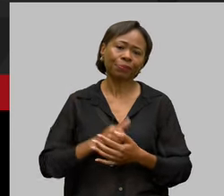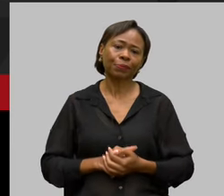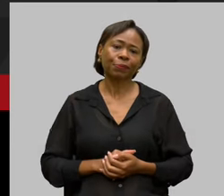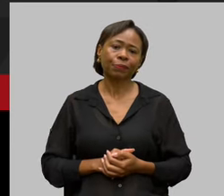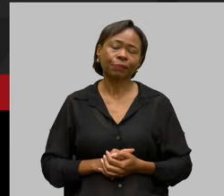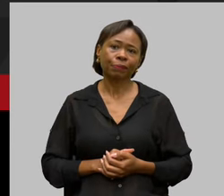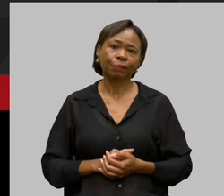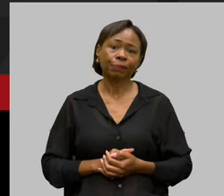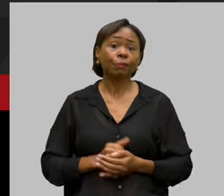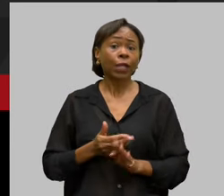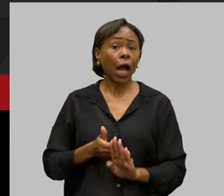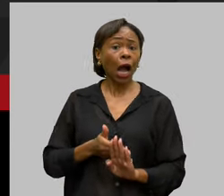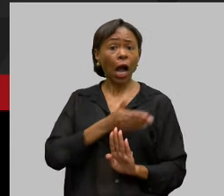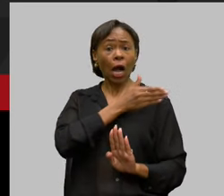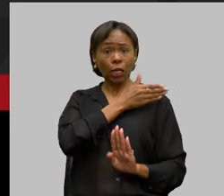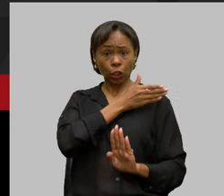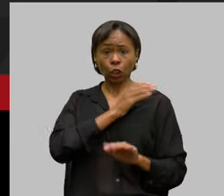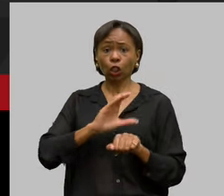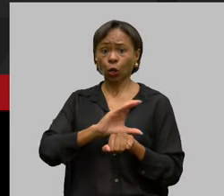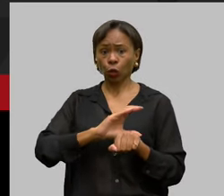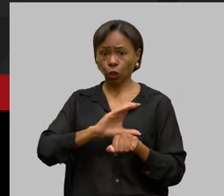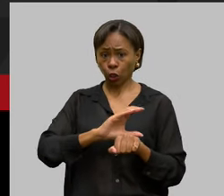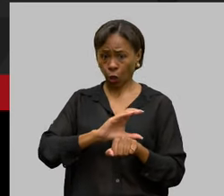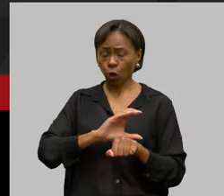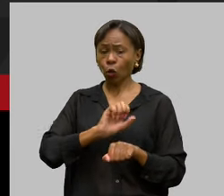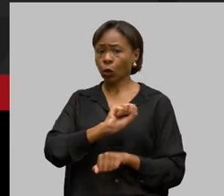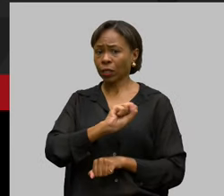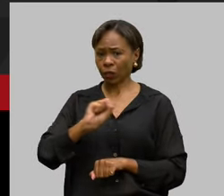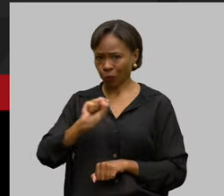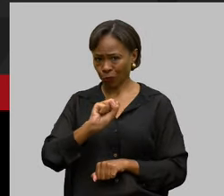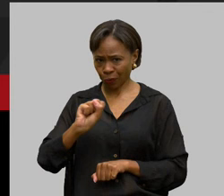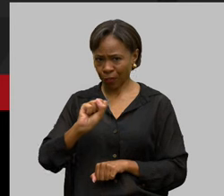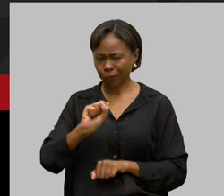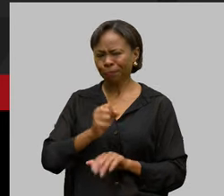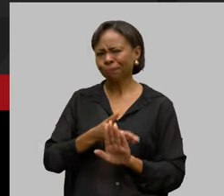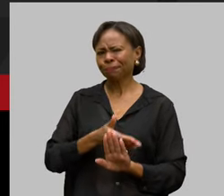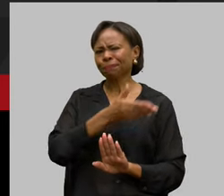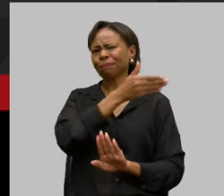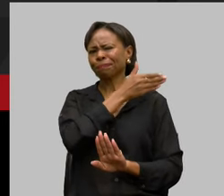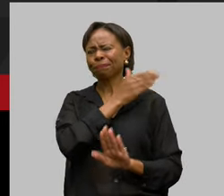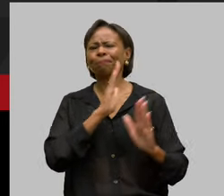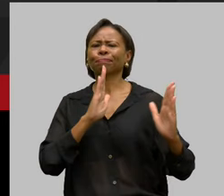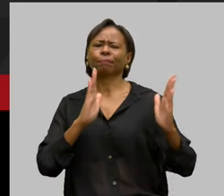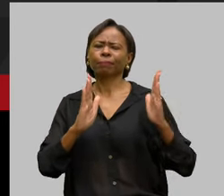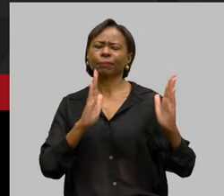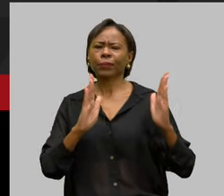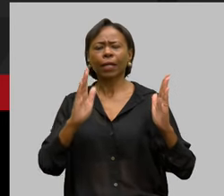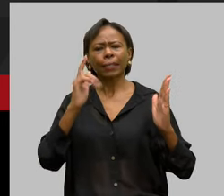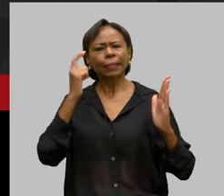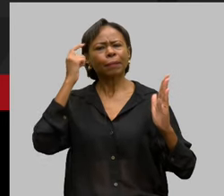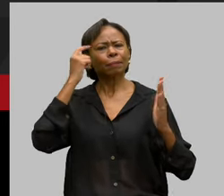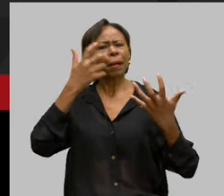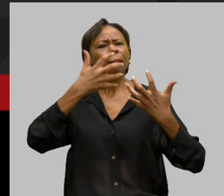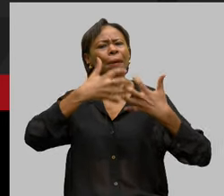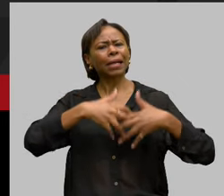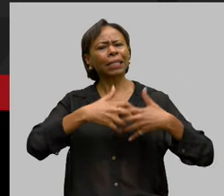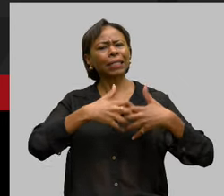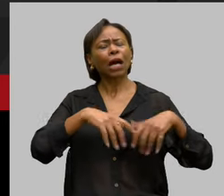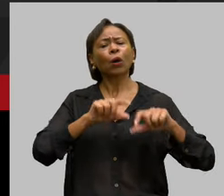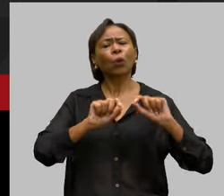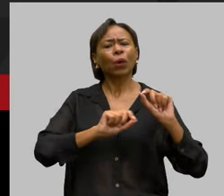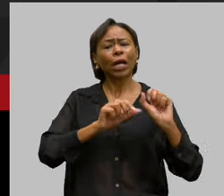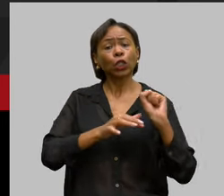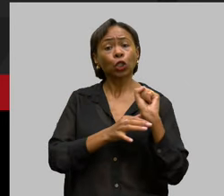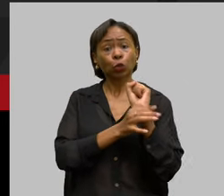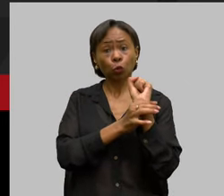de 88 né Eh ainda naquele momento a gente haveria de pensar que Seguro Social é diferente de assistência